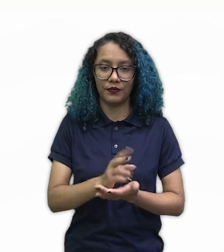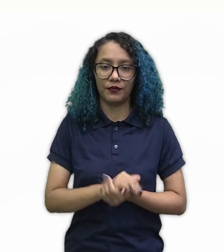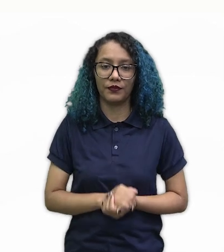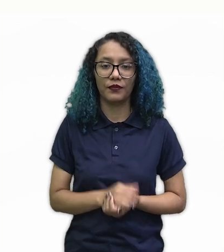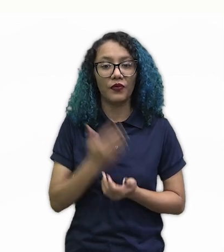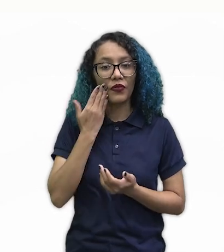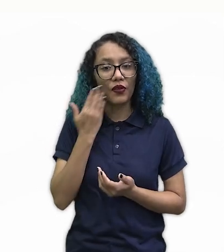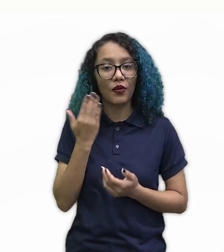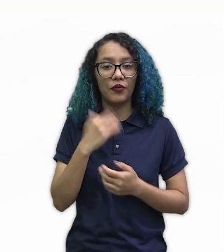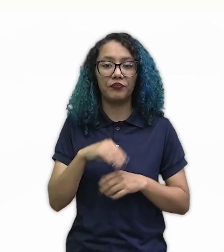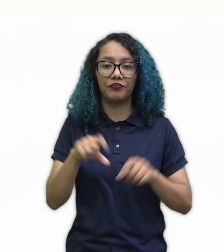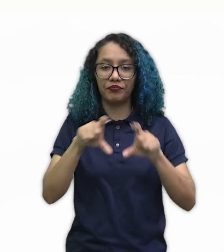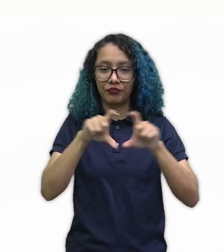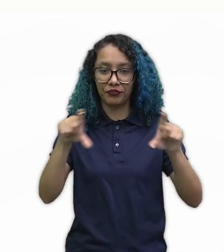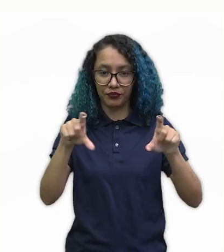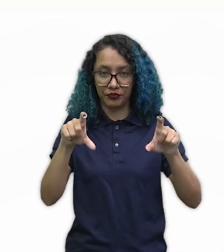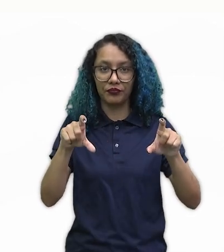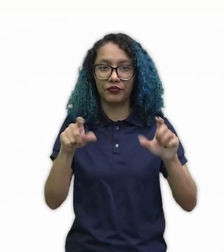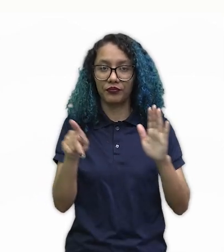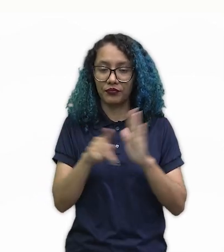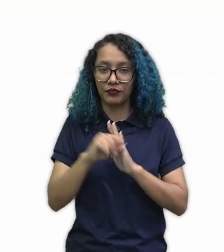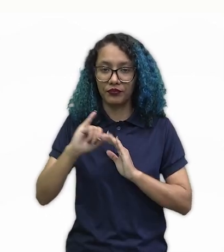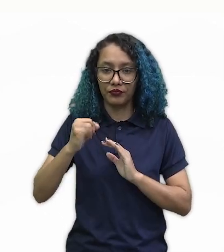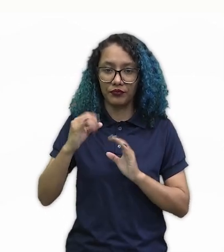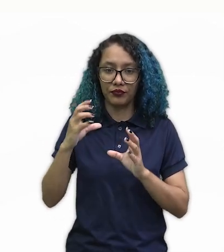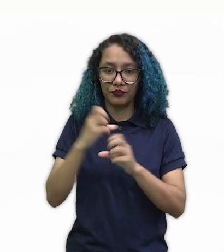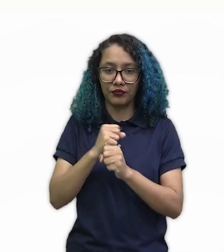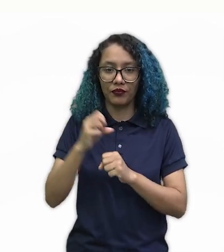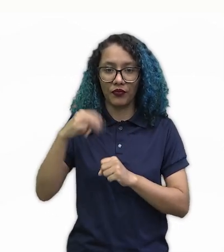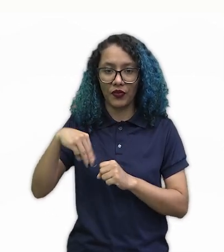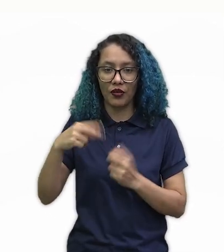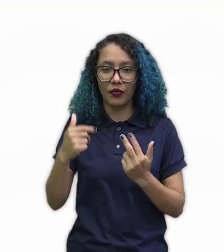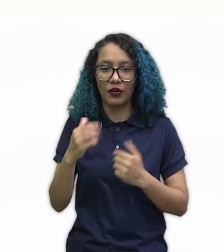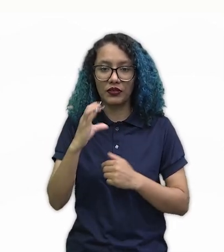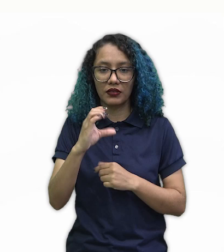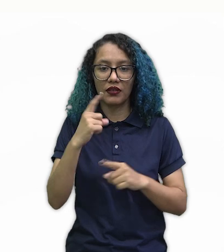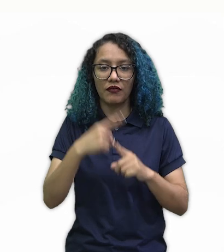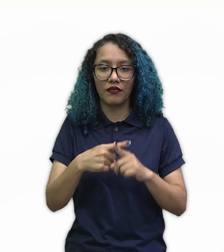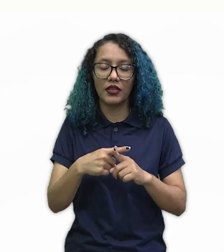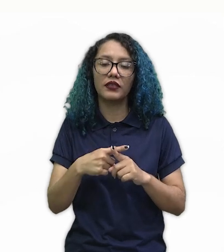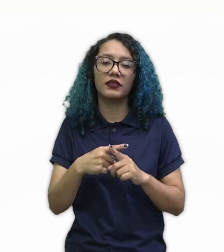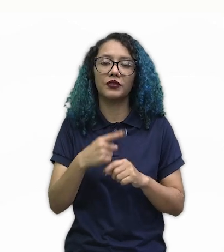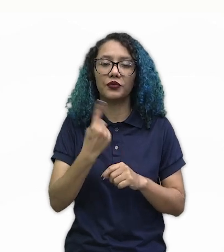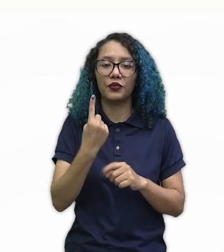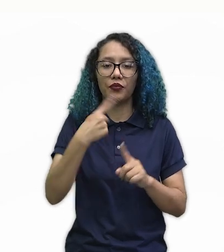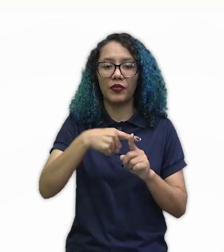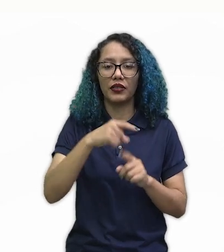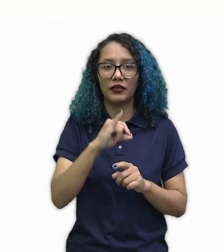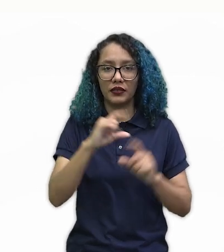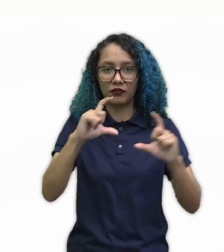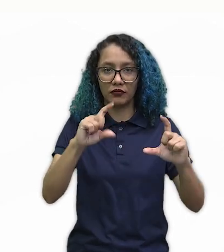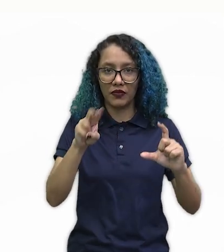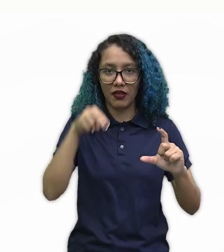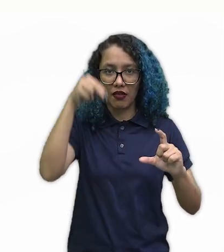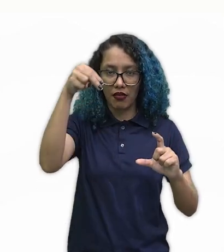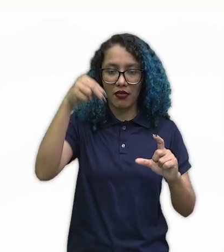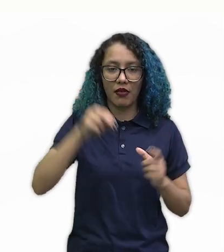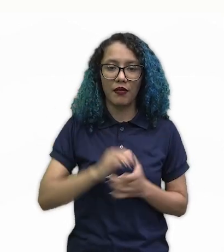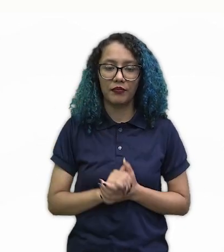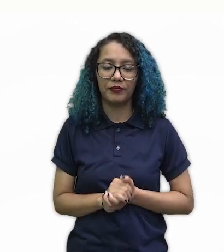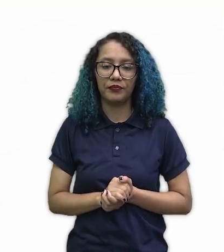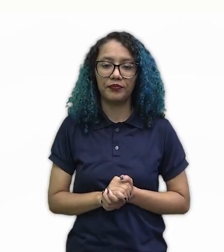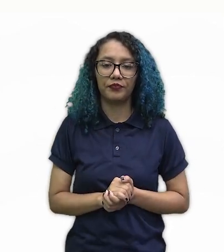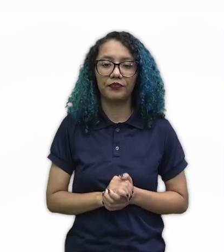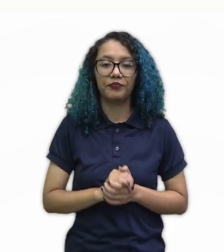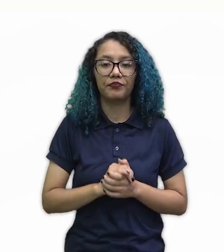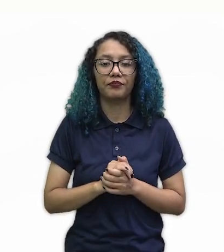Temos aqui a nossa fórmula dos juros compostos, M igual a capital que multiplica 1 mais I elevado a N.